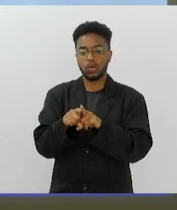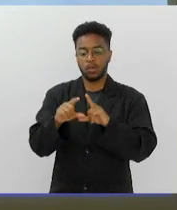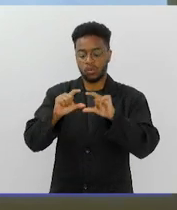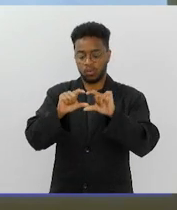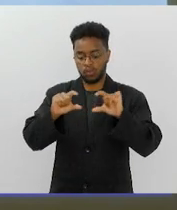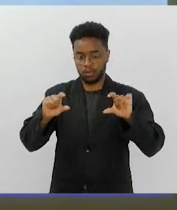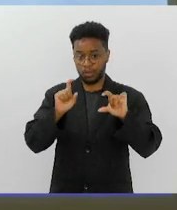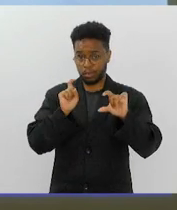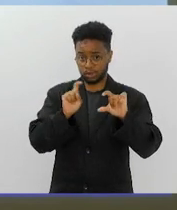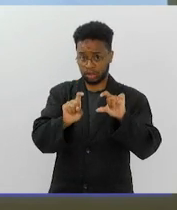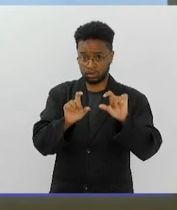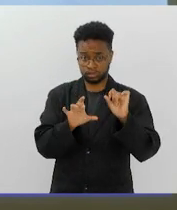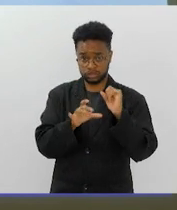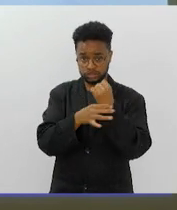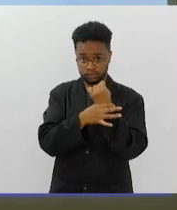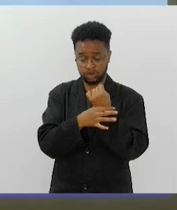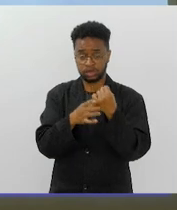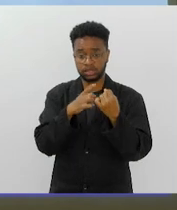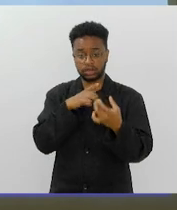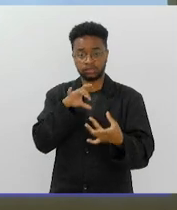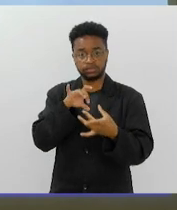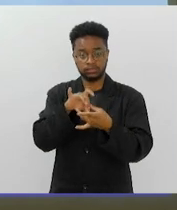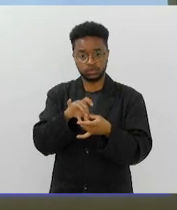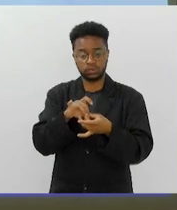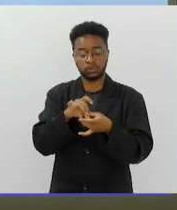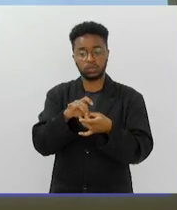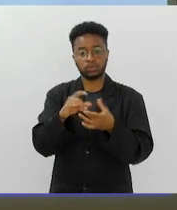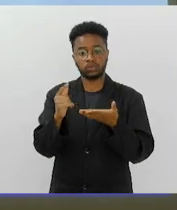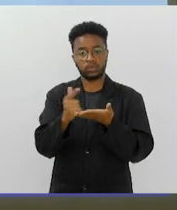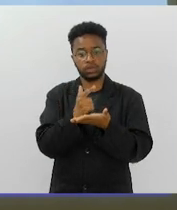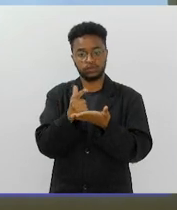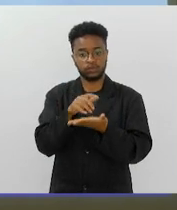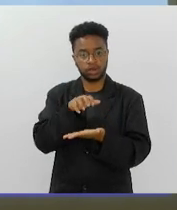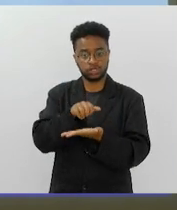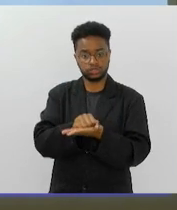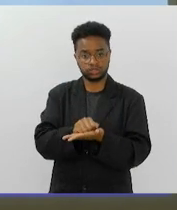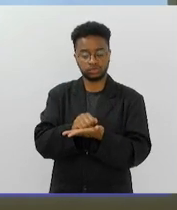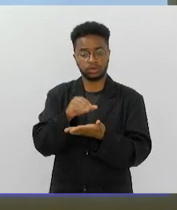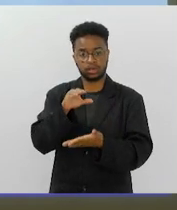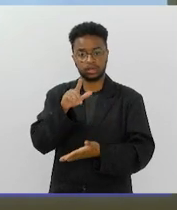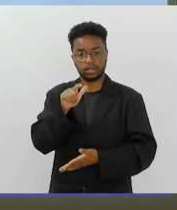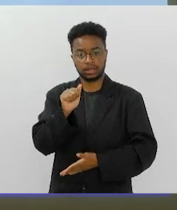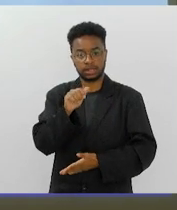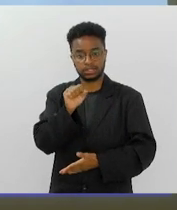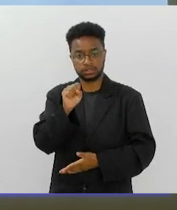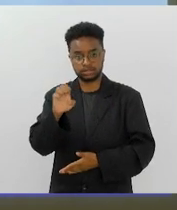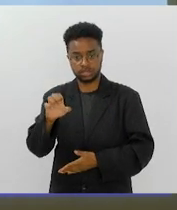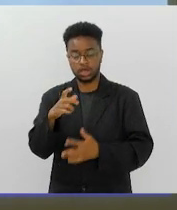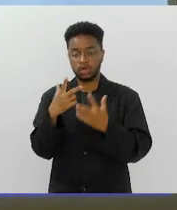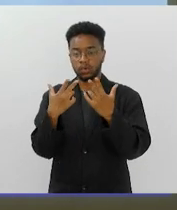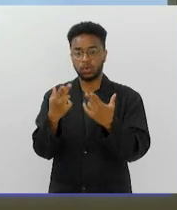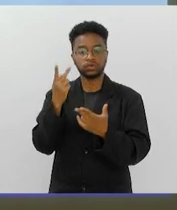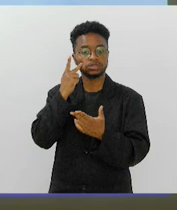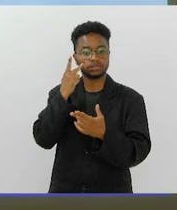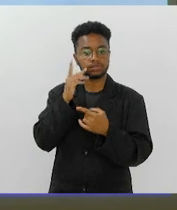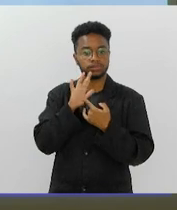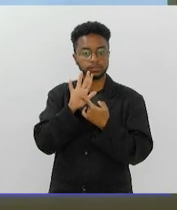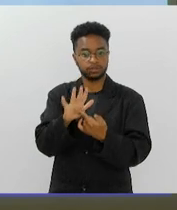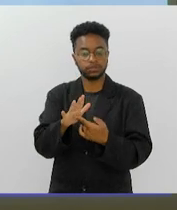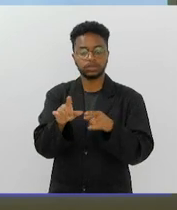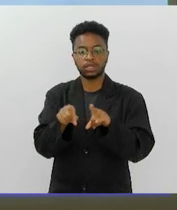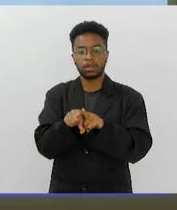está dentro do livro Registro de Classe, assim como, né, São Paulo apresentou. O professor, dentro